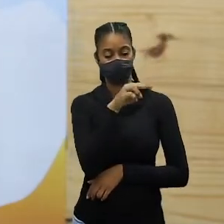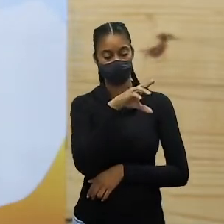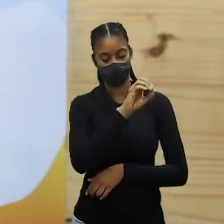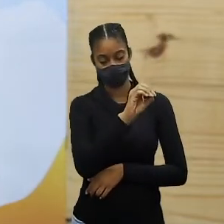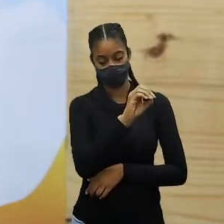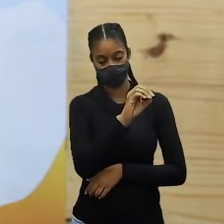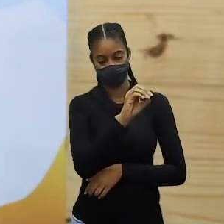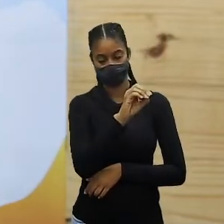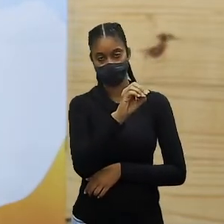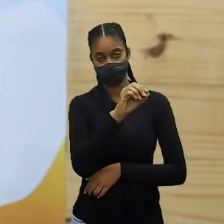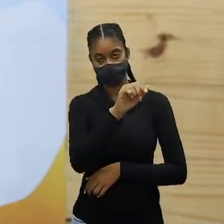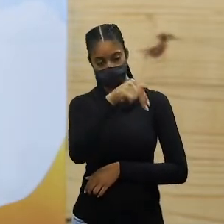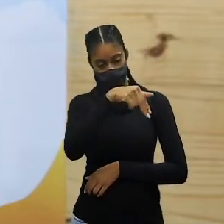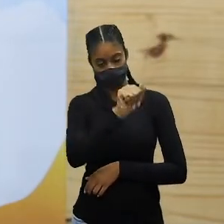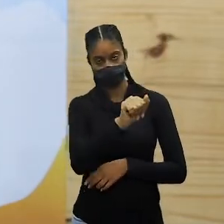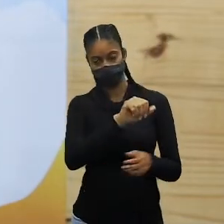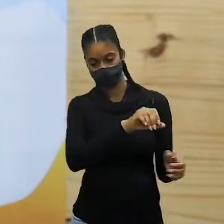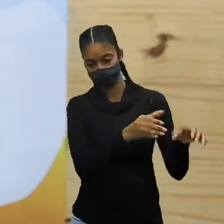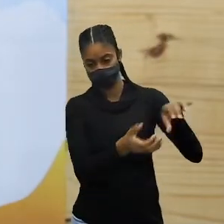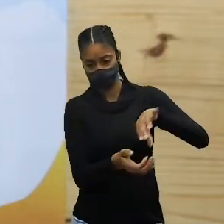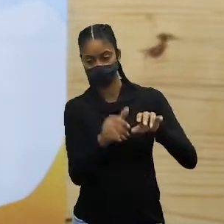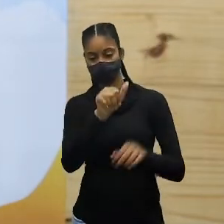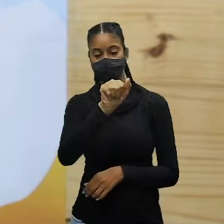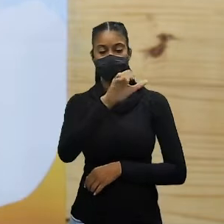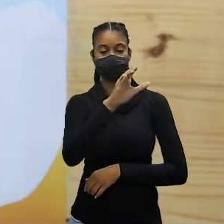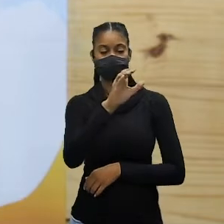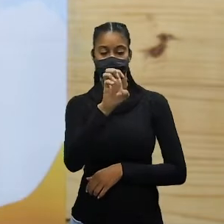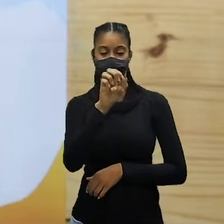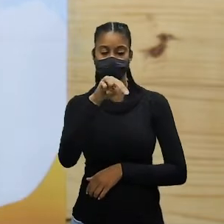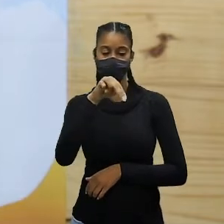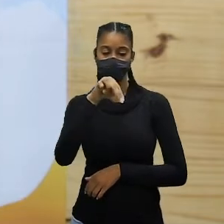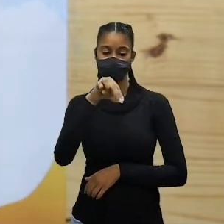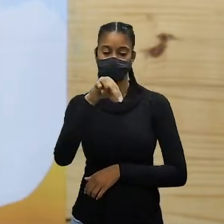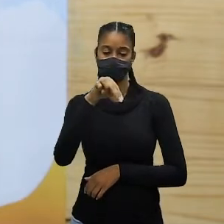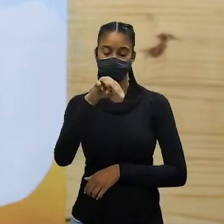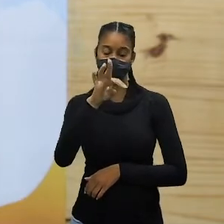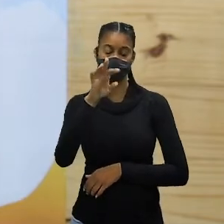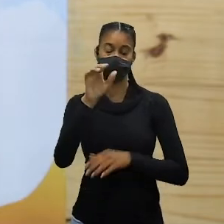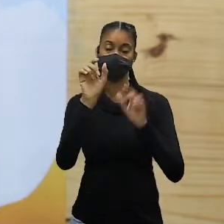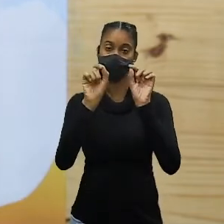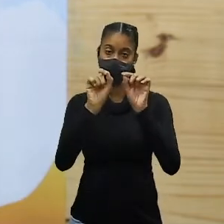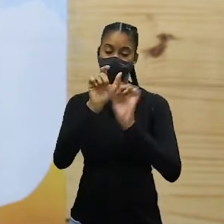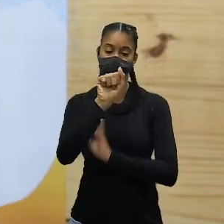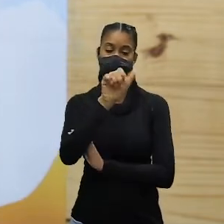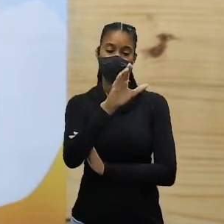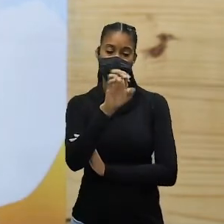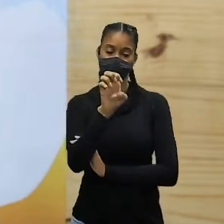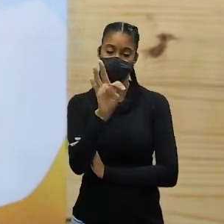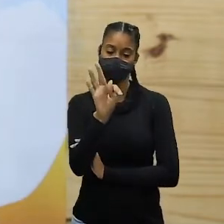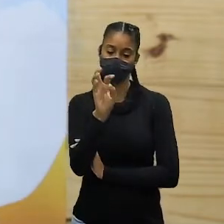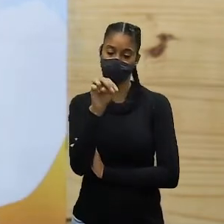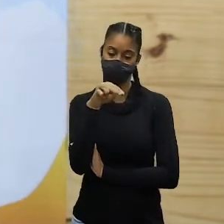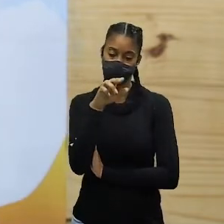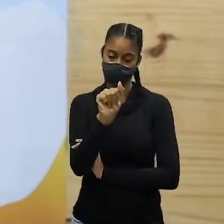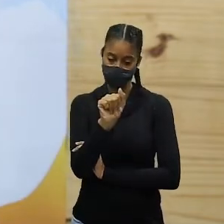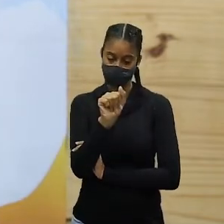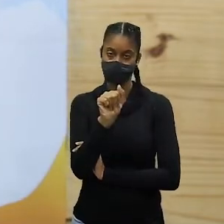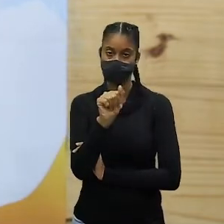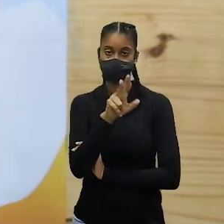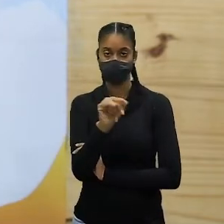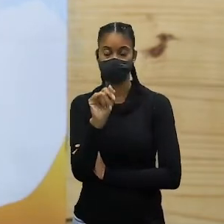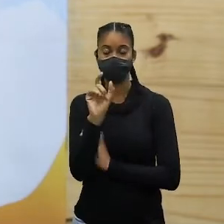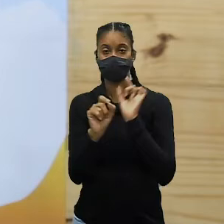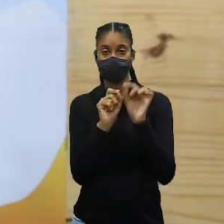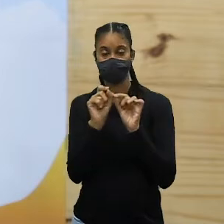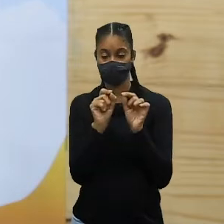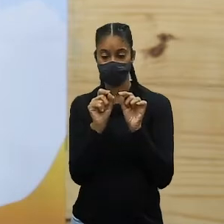seja, um desses líquidos vai evaporar, vai secar mais rapidamente. Esse que seca mais rapidamente é o que